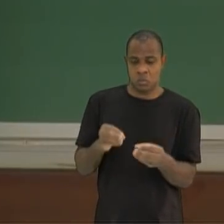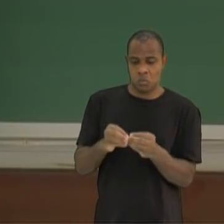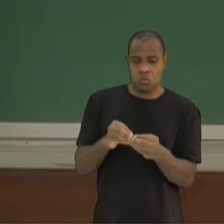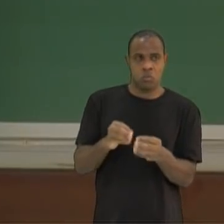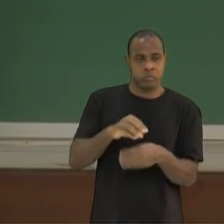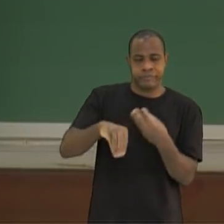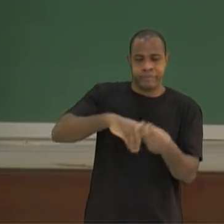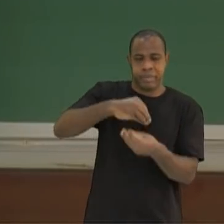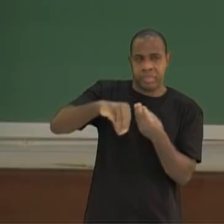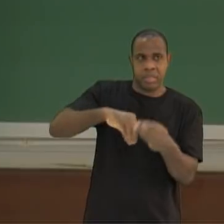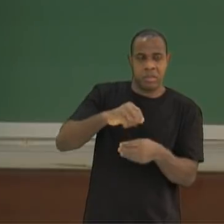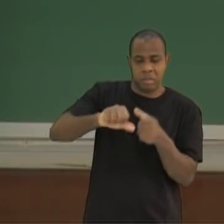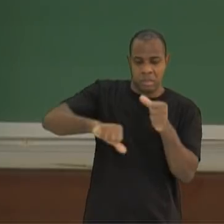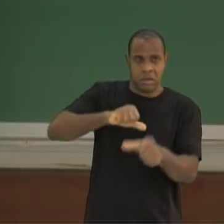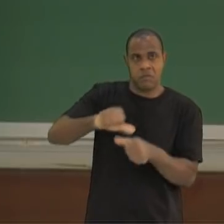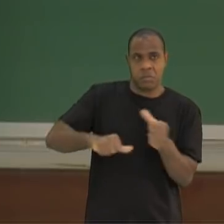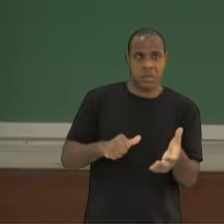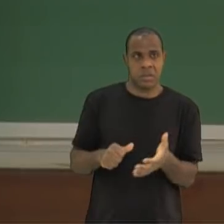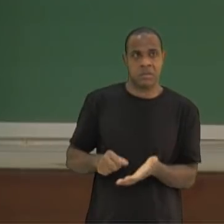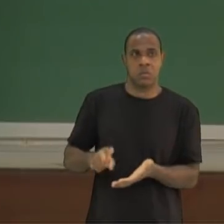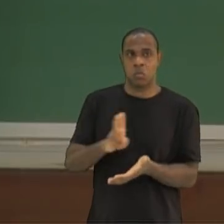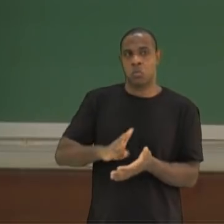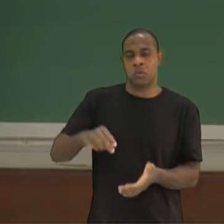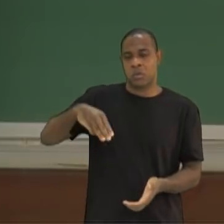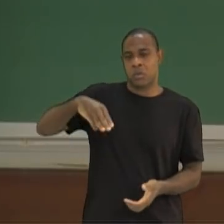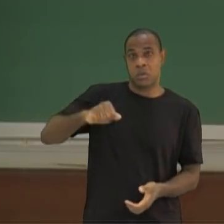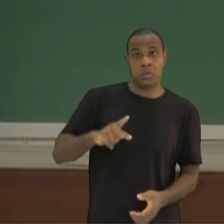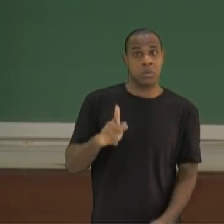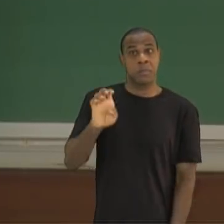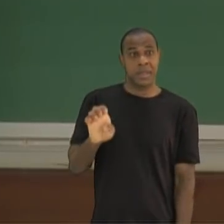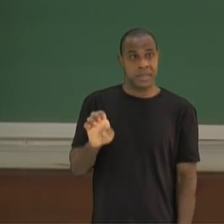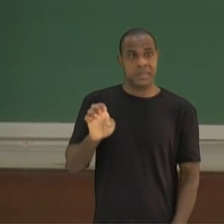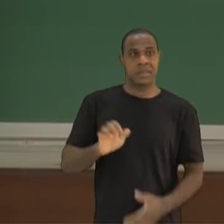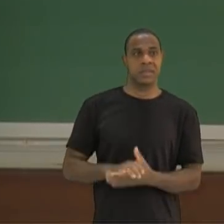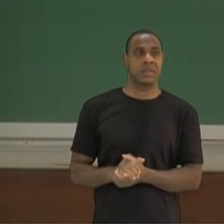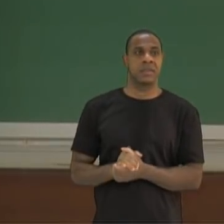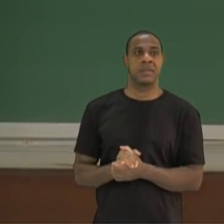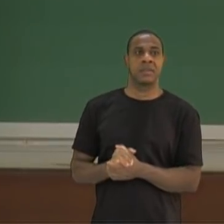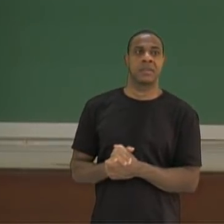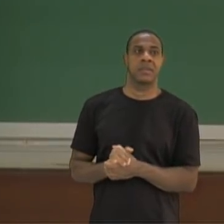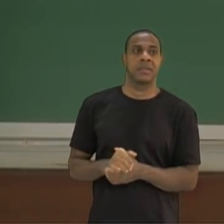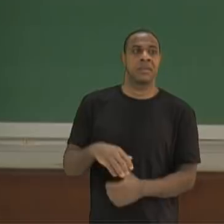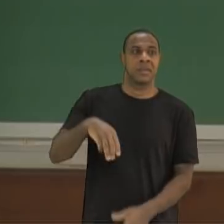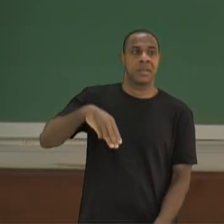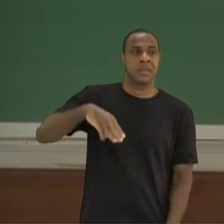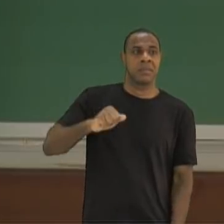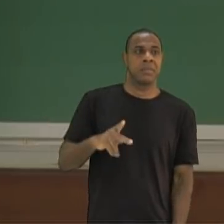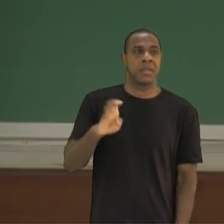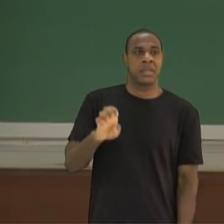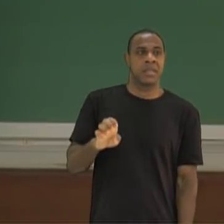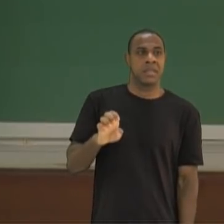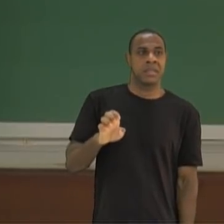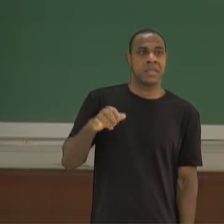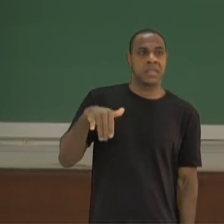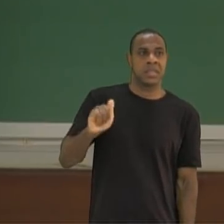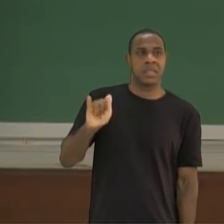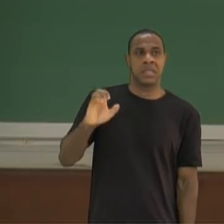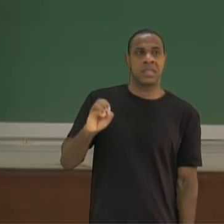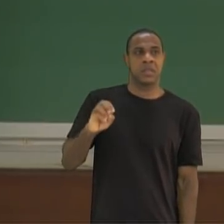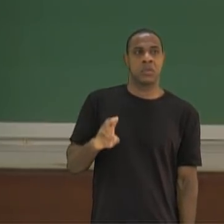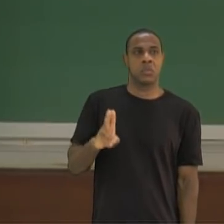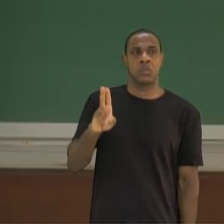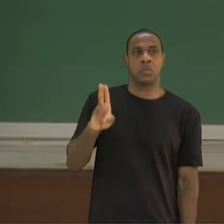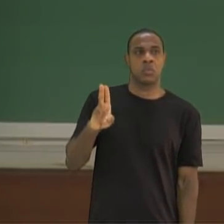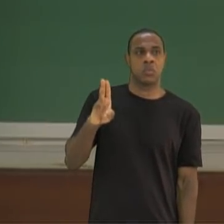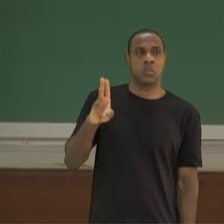também não. Você transformou, então você vai usar o make, beleza? Daí você vai make your bed, arrumar a cama,